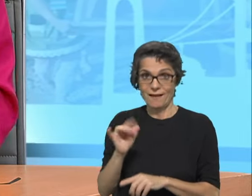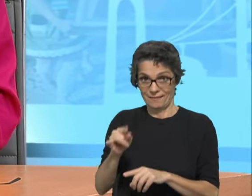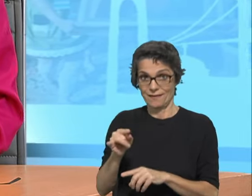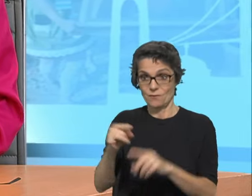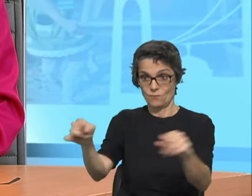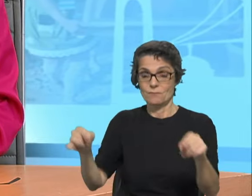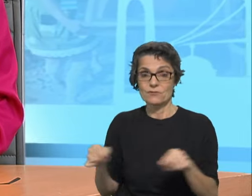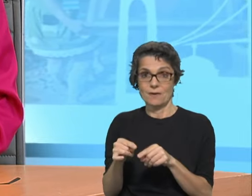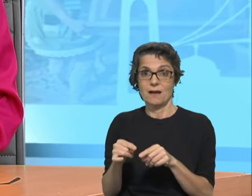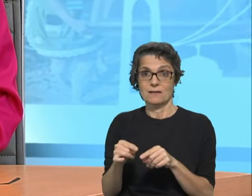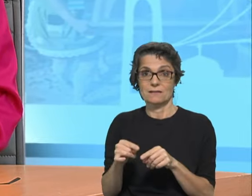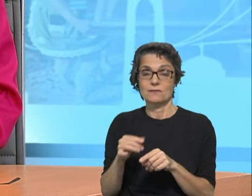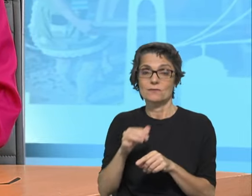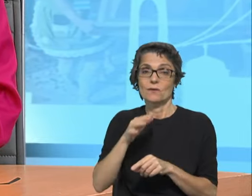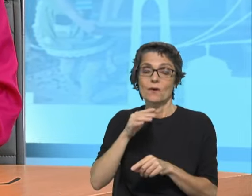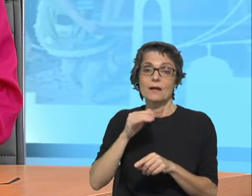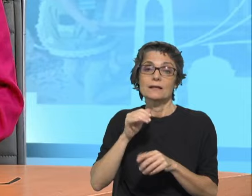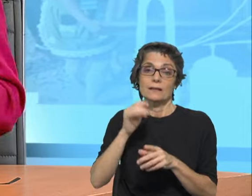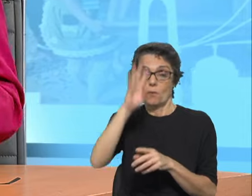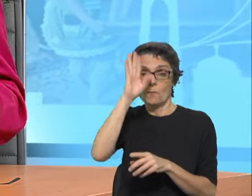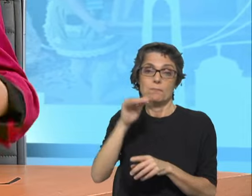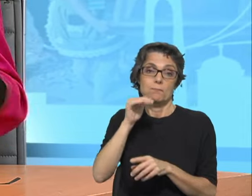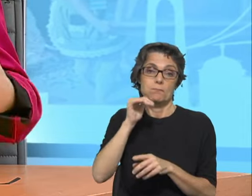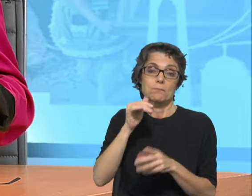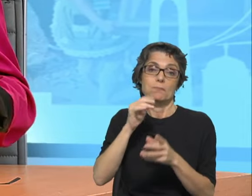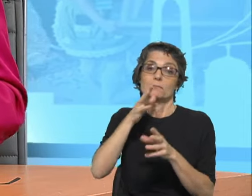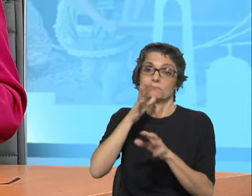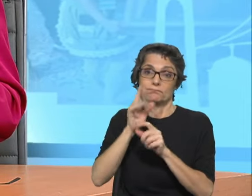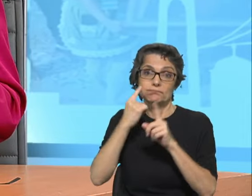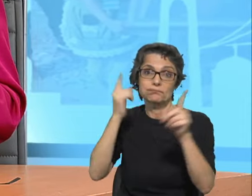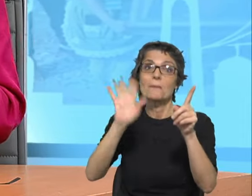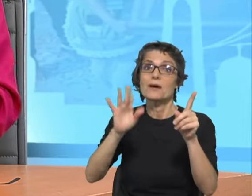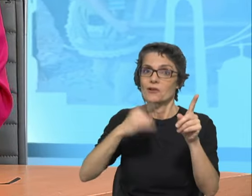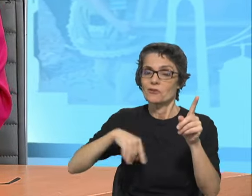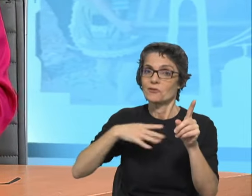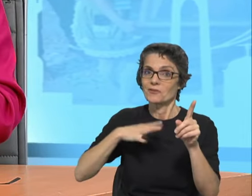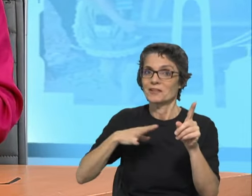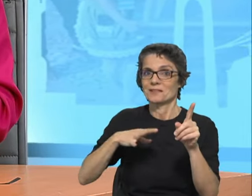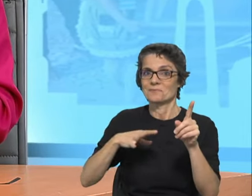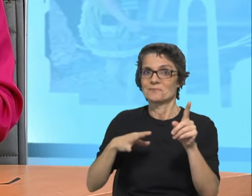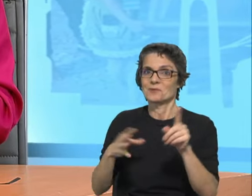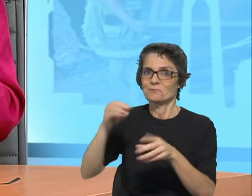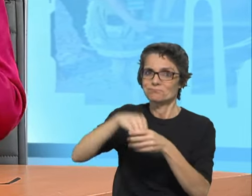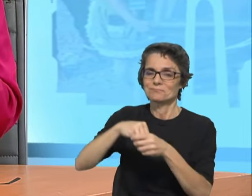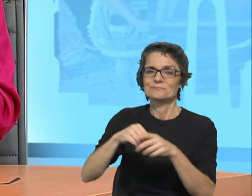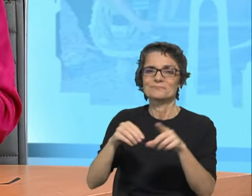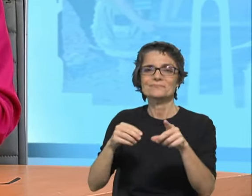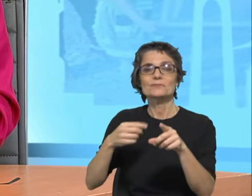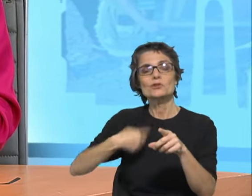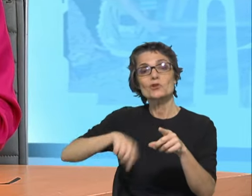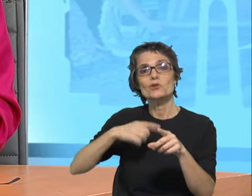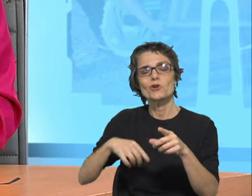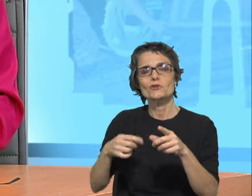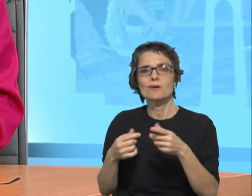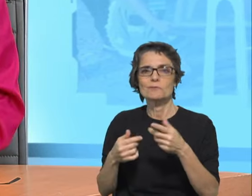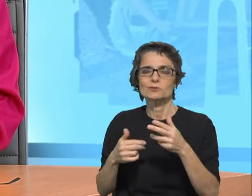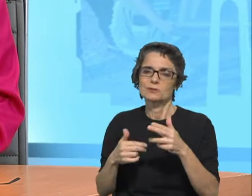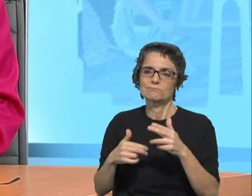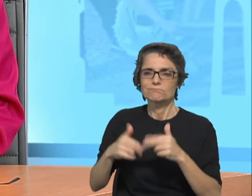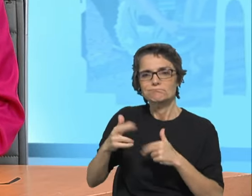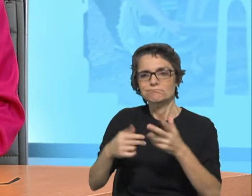enfim, no discurso do Papa, mas que é, vamos buscar ao título, mas desta vez outra vez com o gerúndio, Organizando a Esperança,